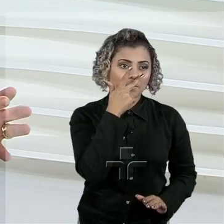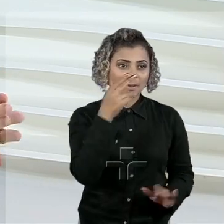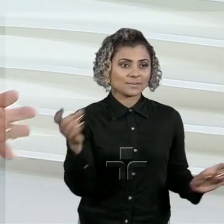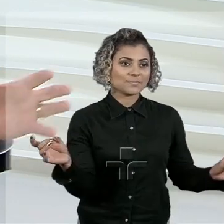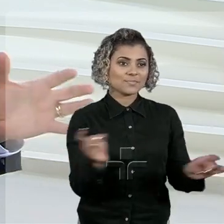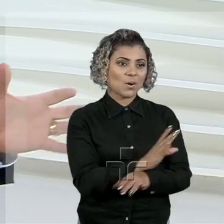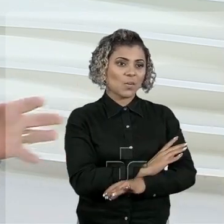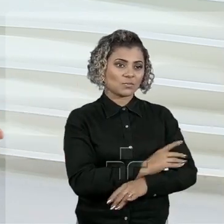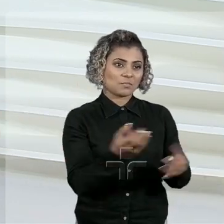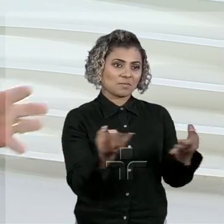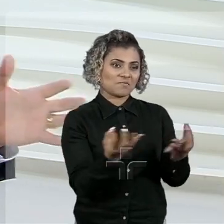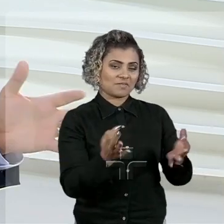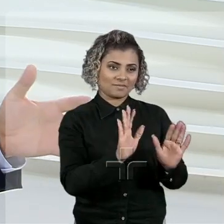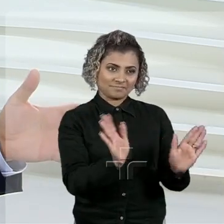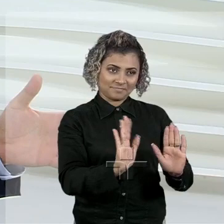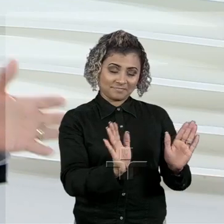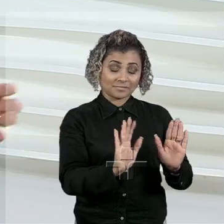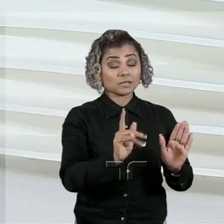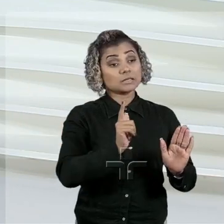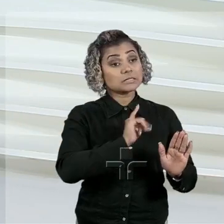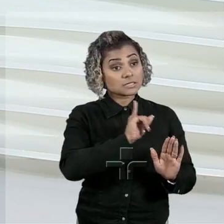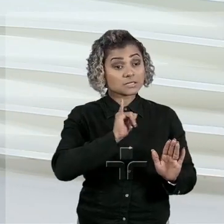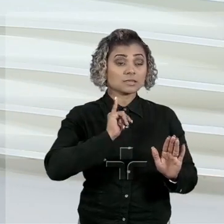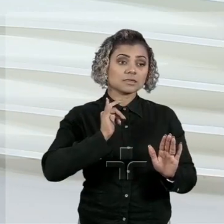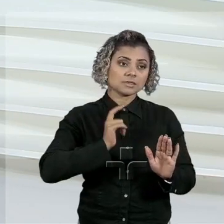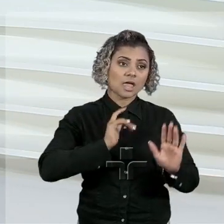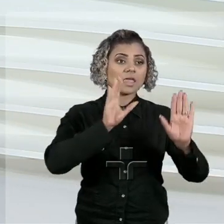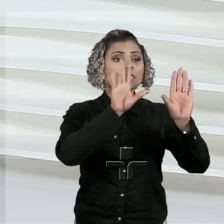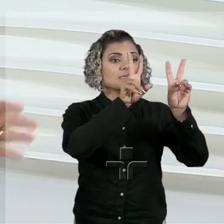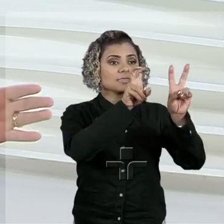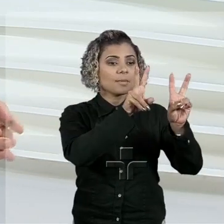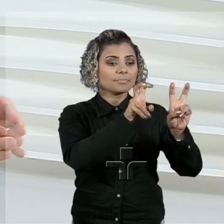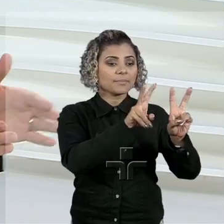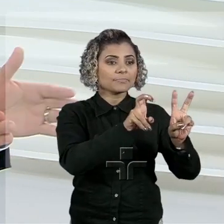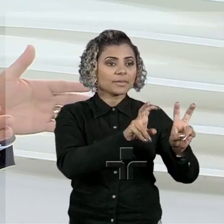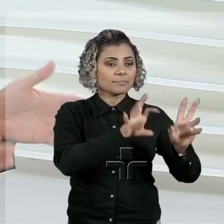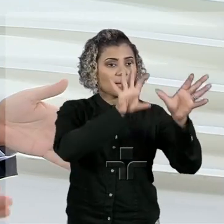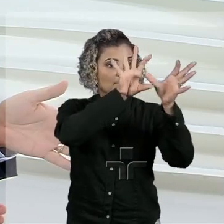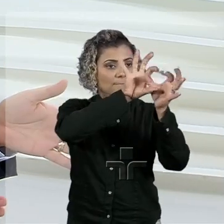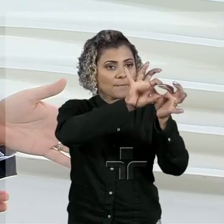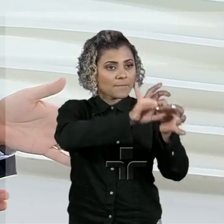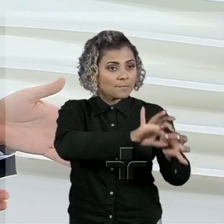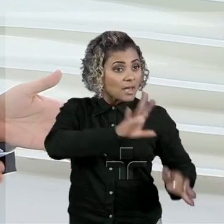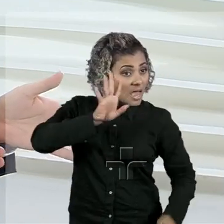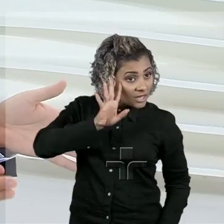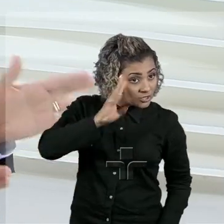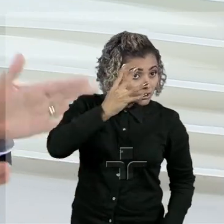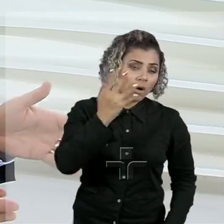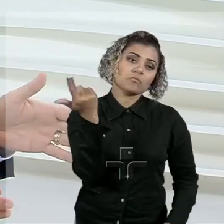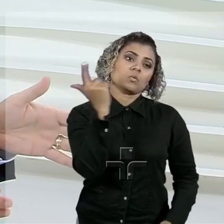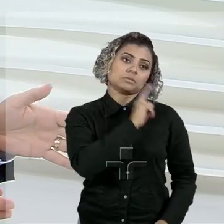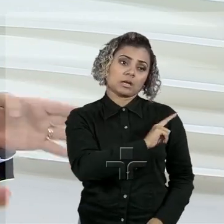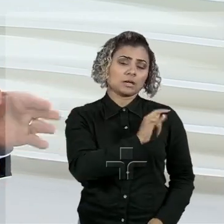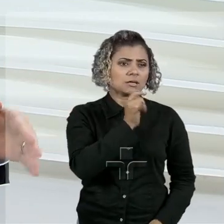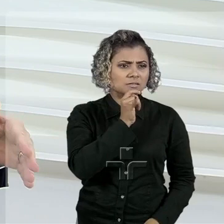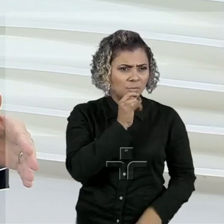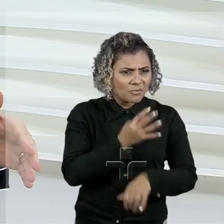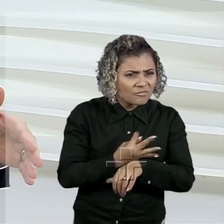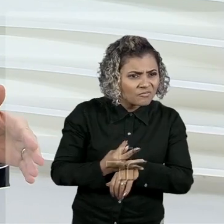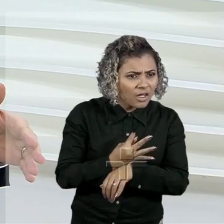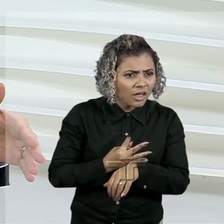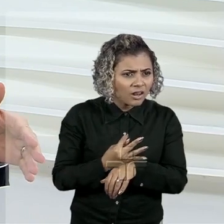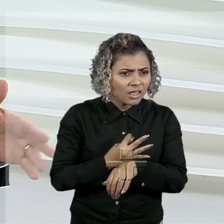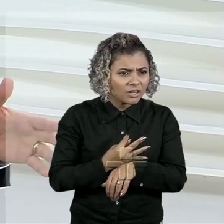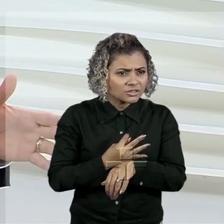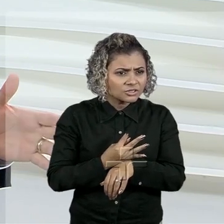que, somadas, o conjunto, trazem sim resultados. Se férias longas no meio do ano